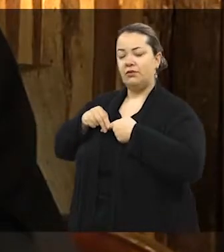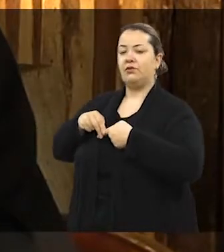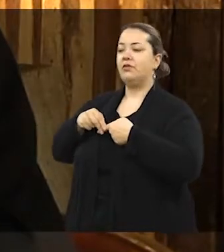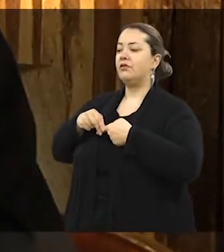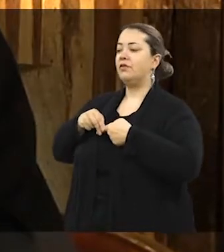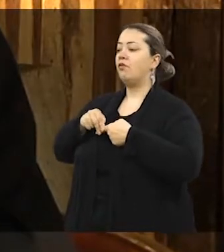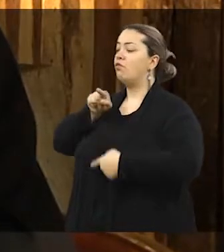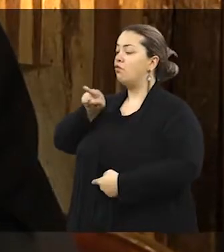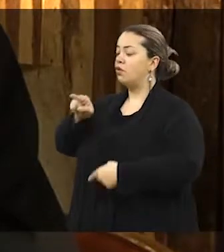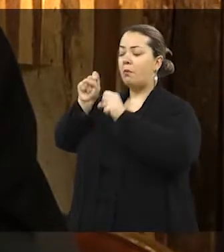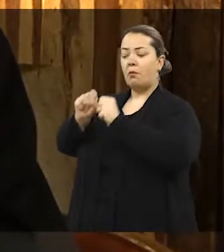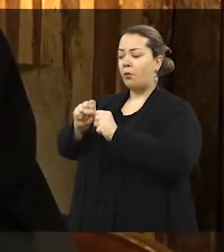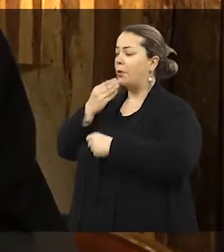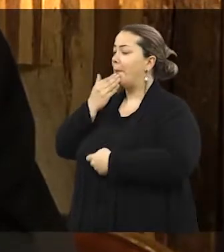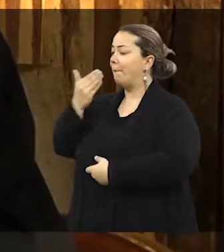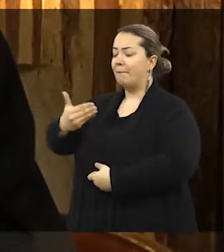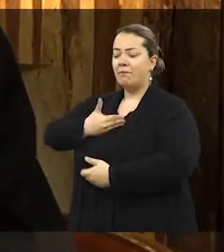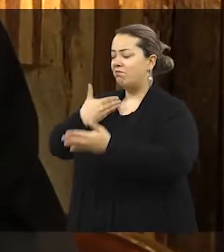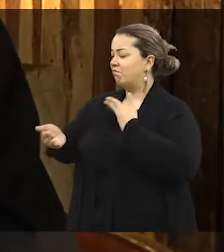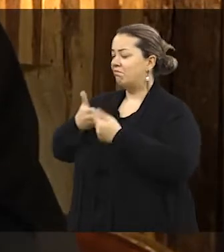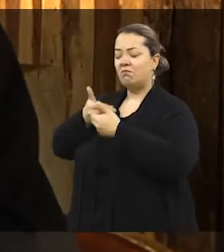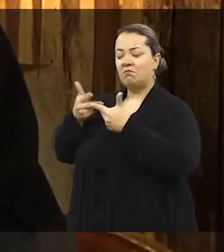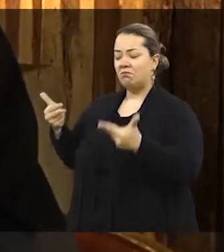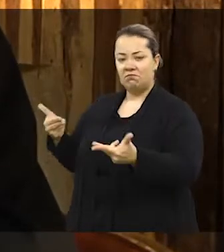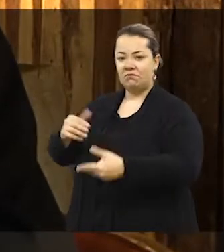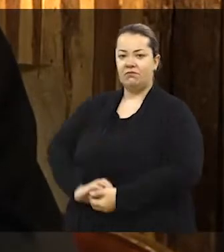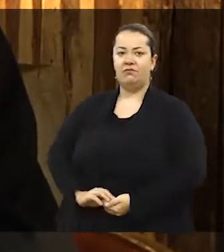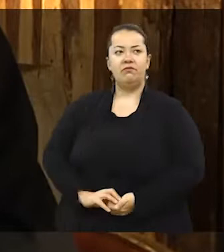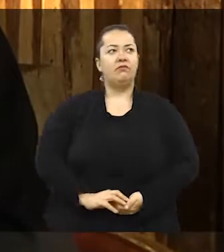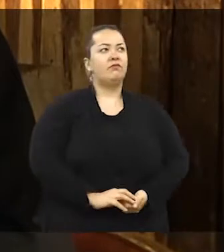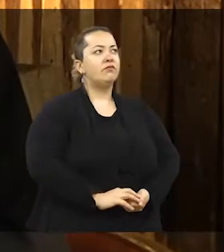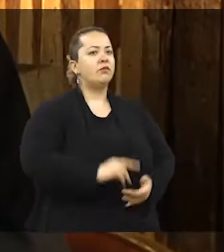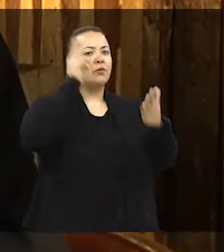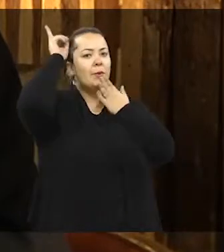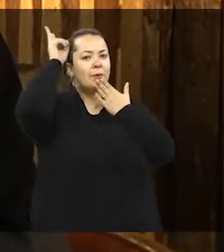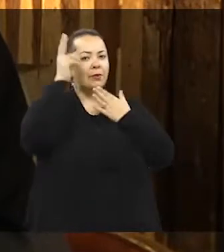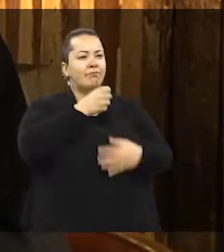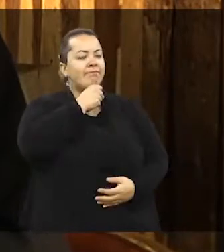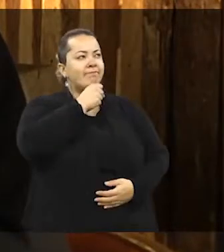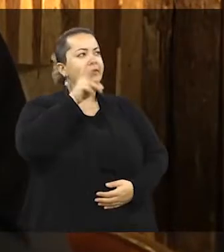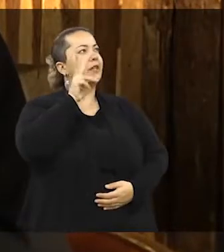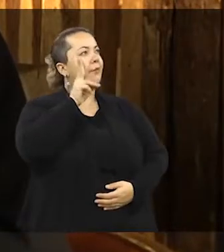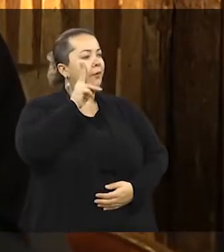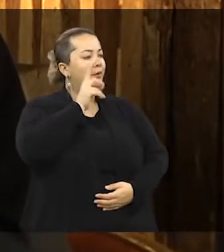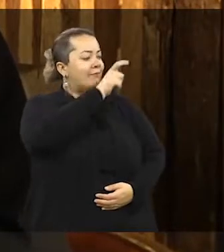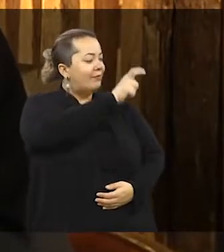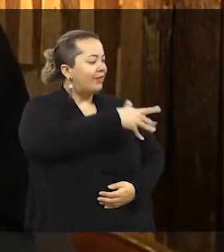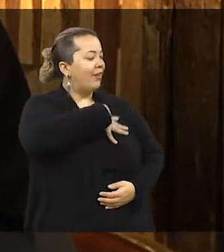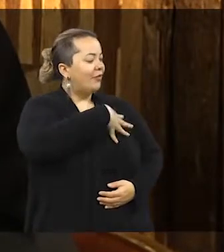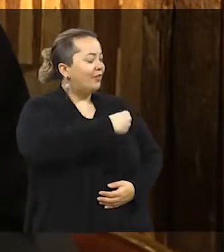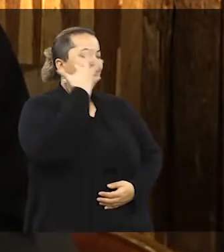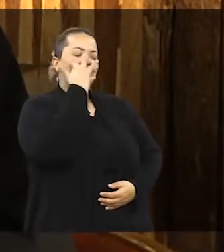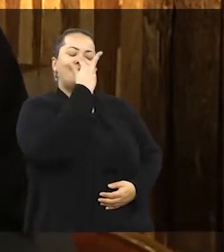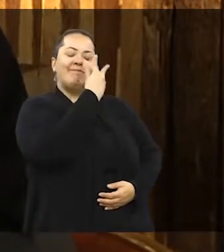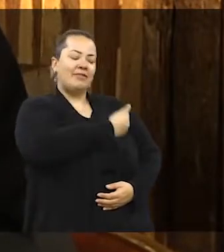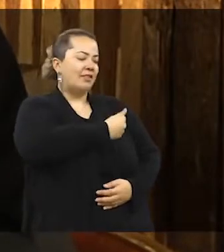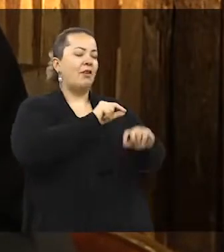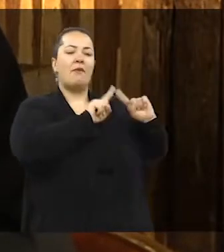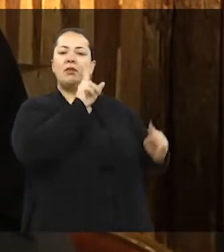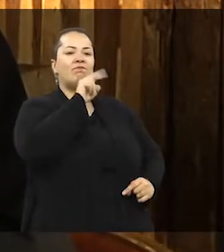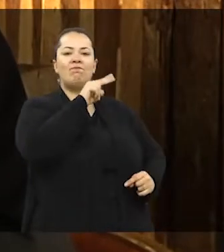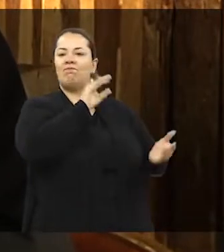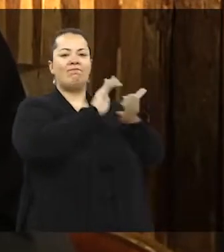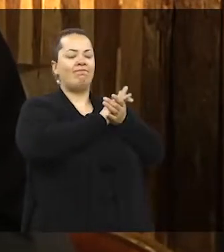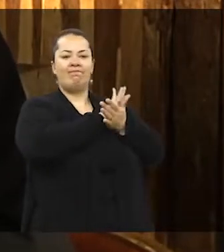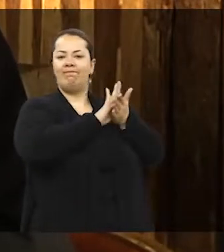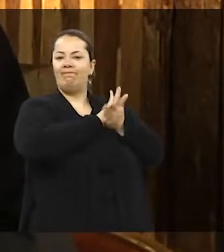qual fosse. O velho índio, lembrando que sua filha, por amor a ele, não se casava, por mais que